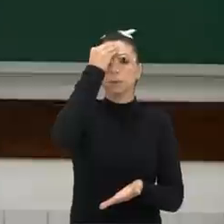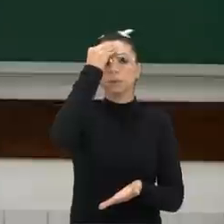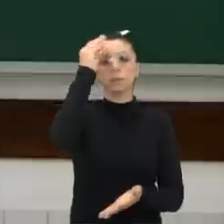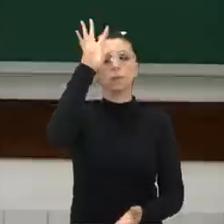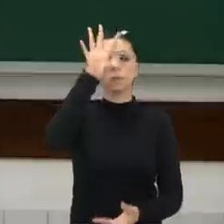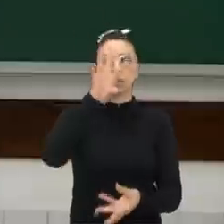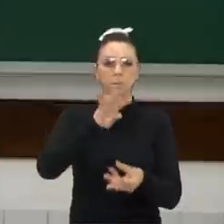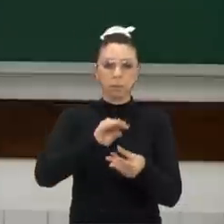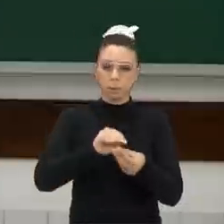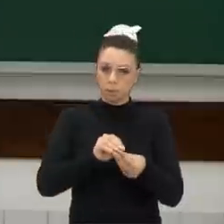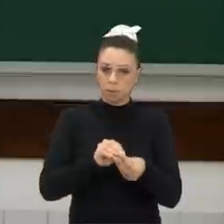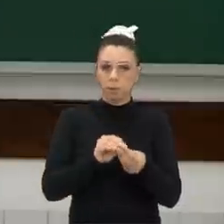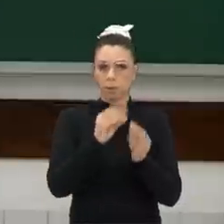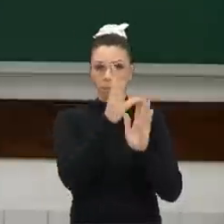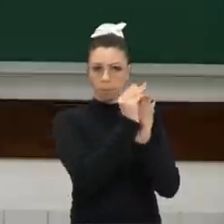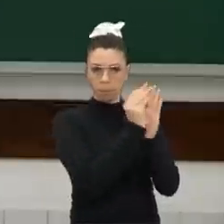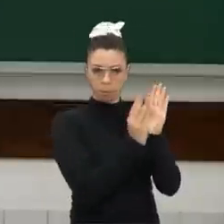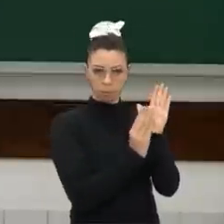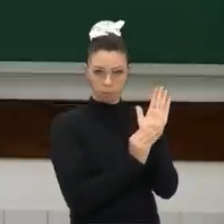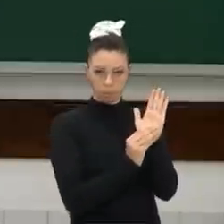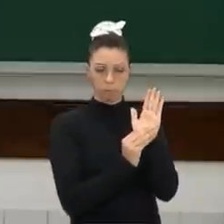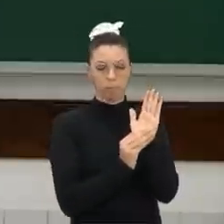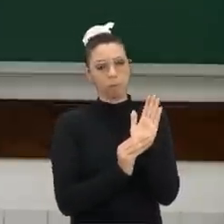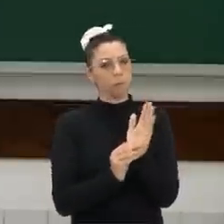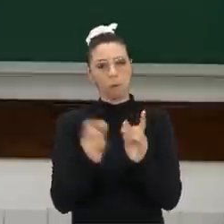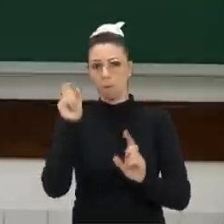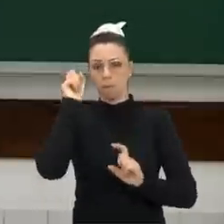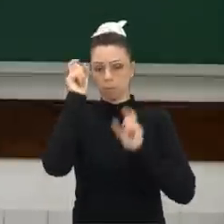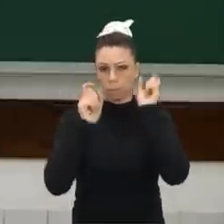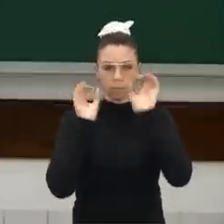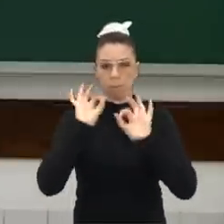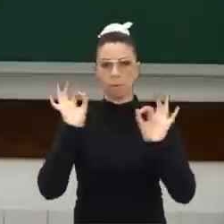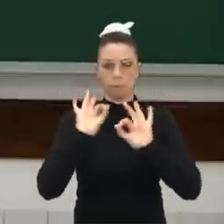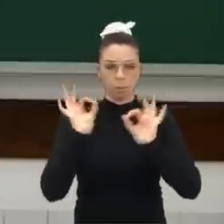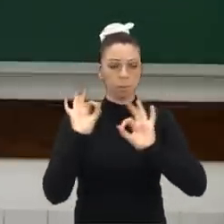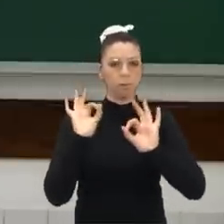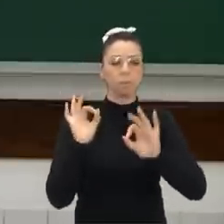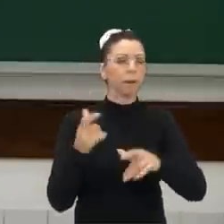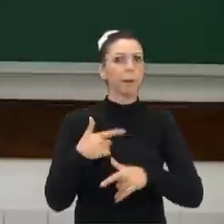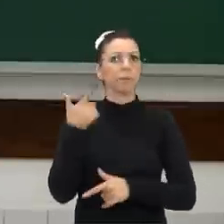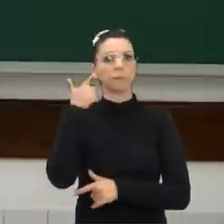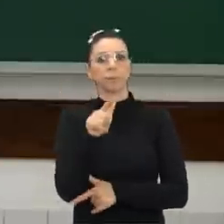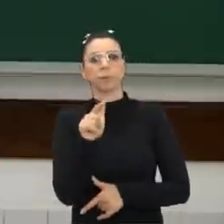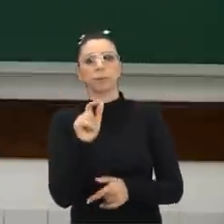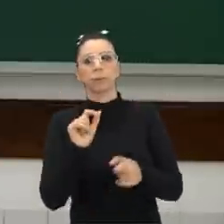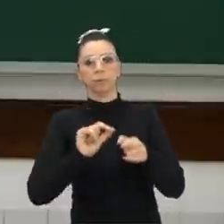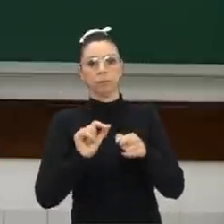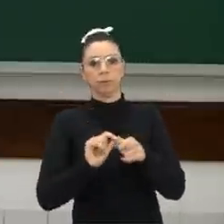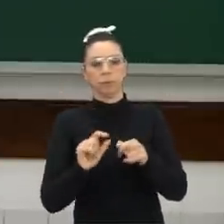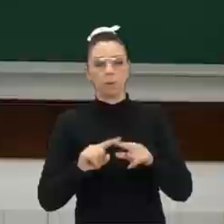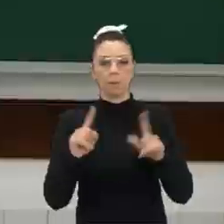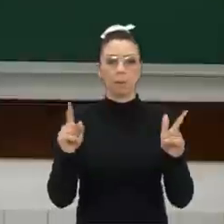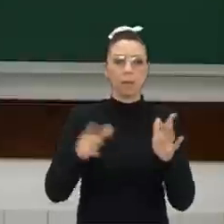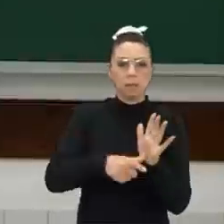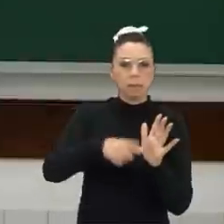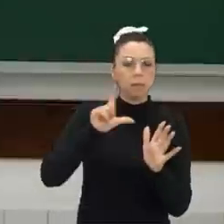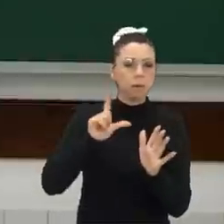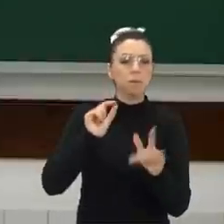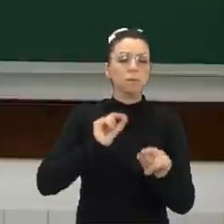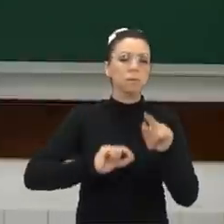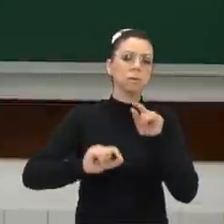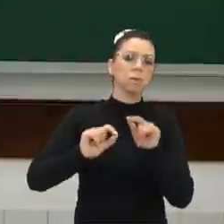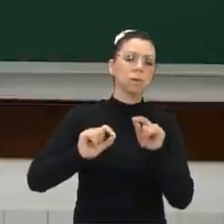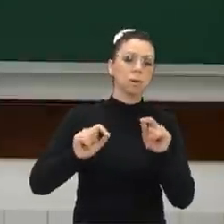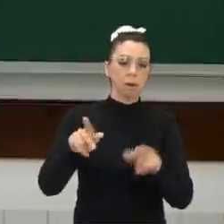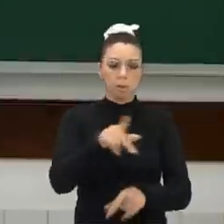aprender esse conteúdo. Não se preocupe se no primeiro momento você não conseguir fazer. Ah, mas antes disso, a